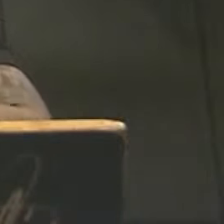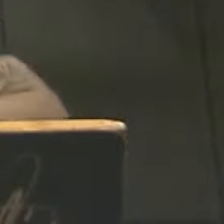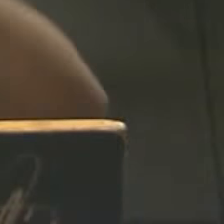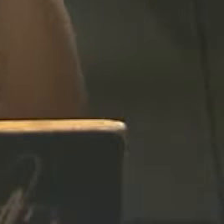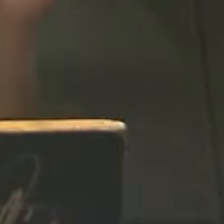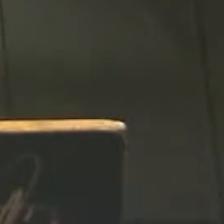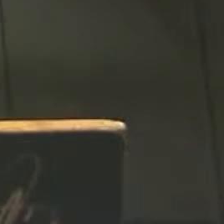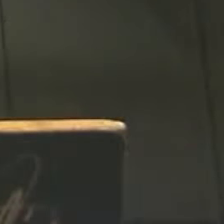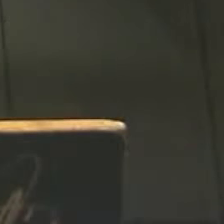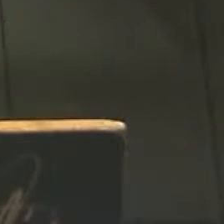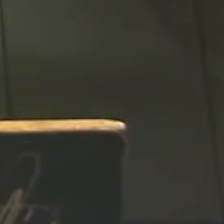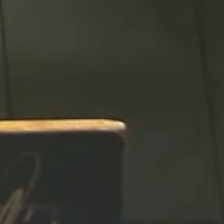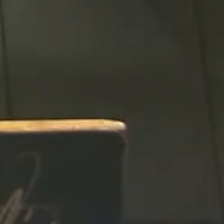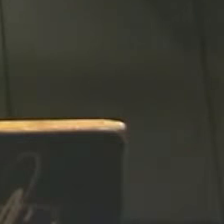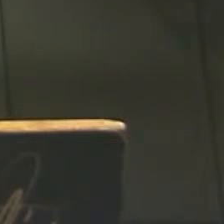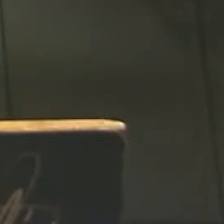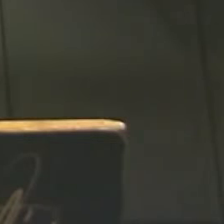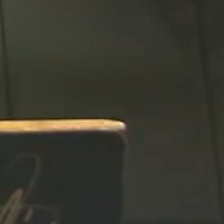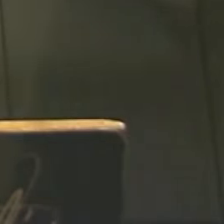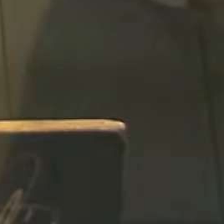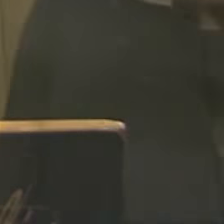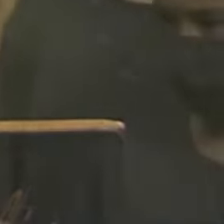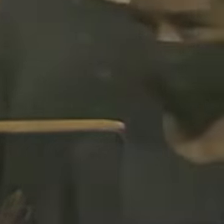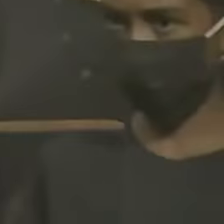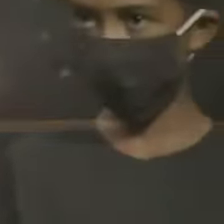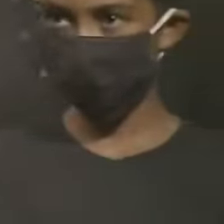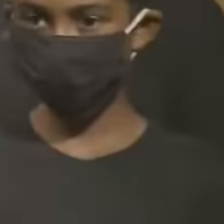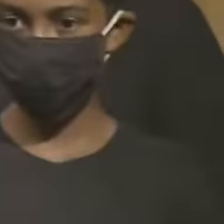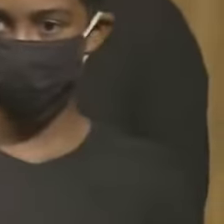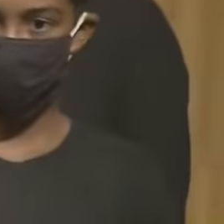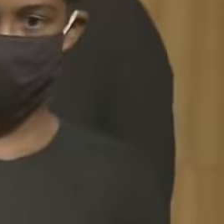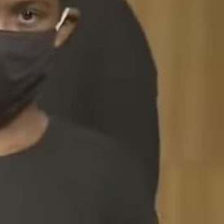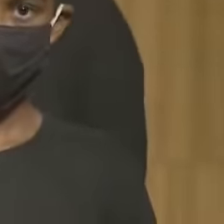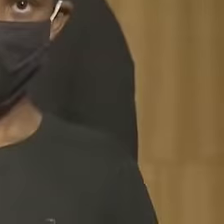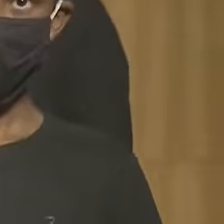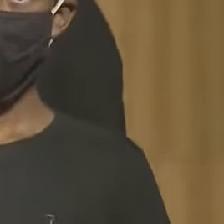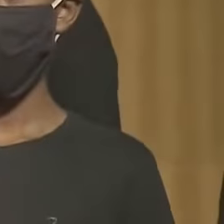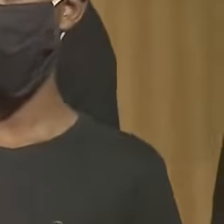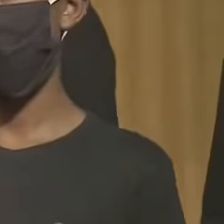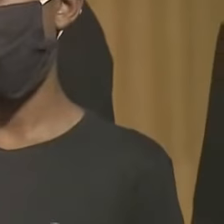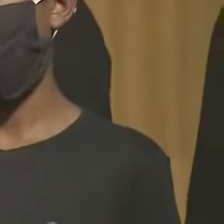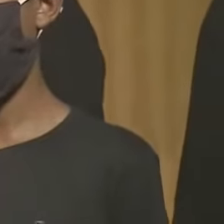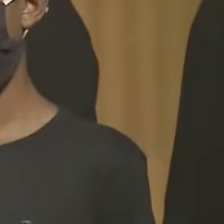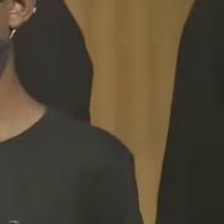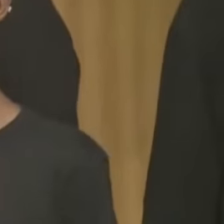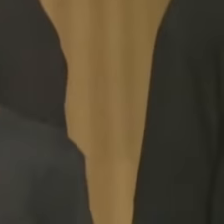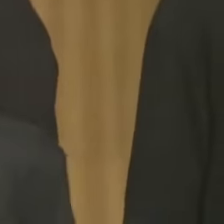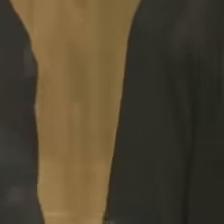Esperta.